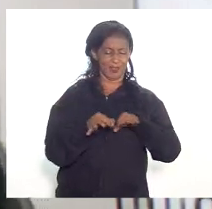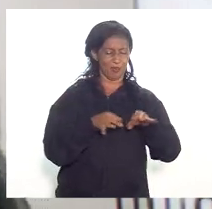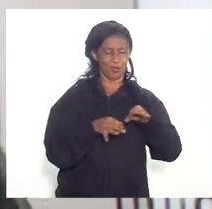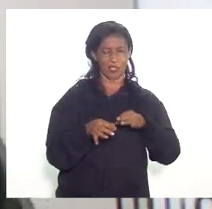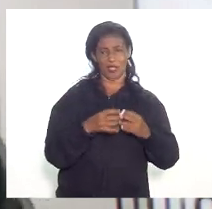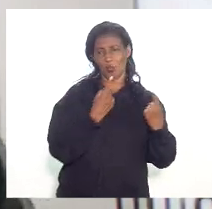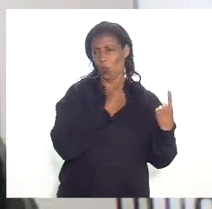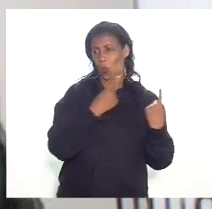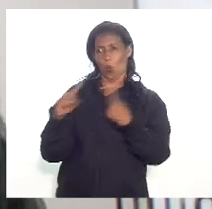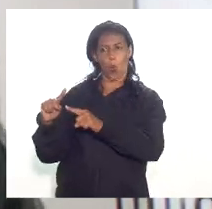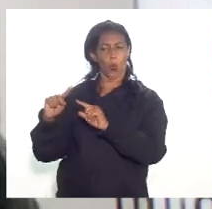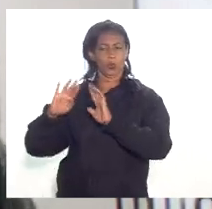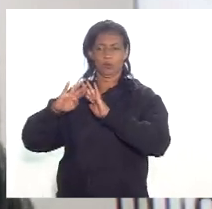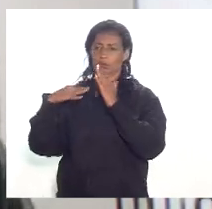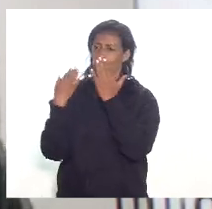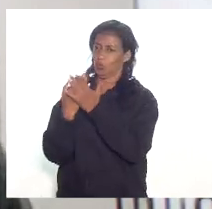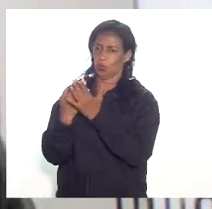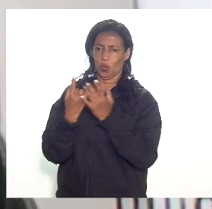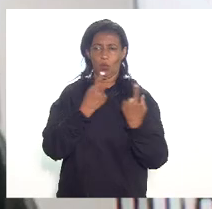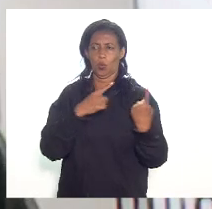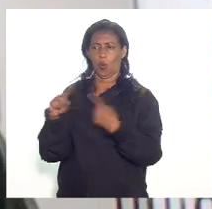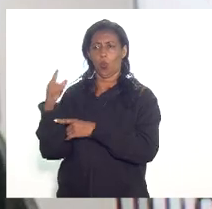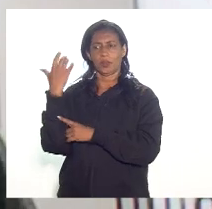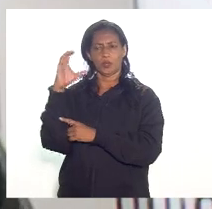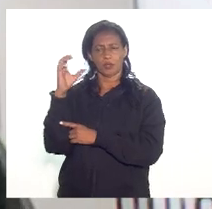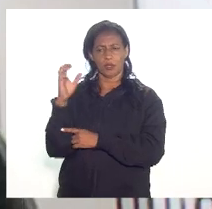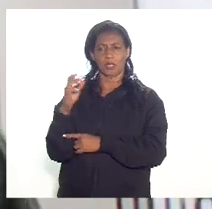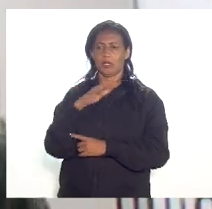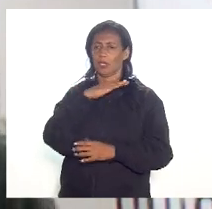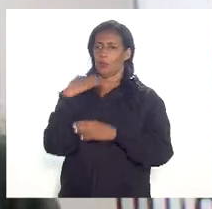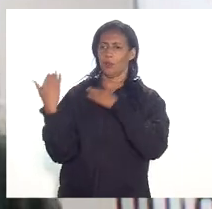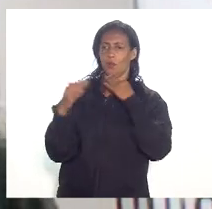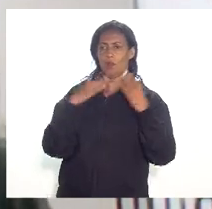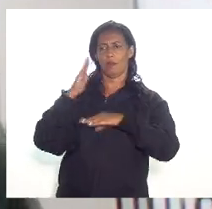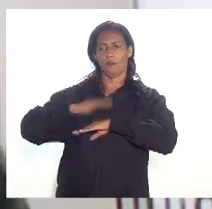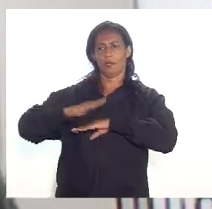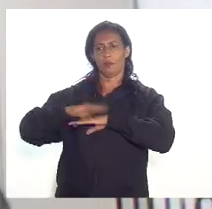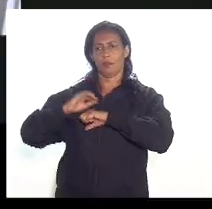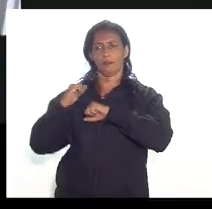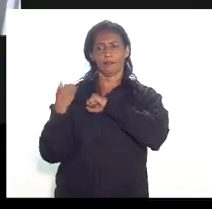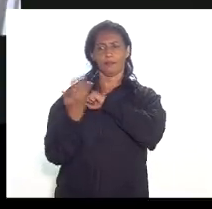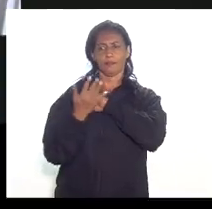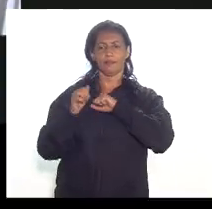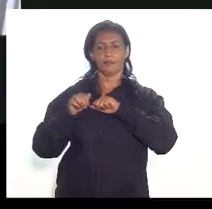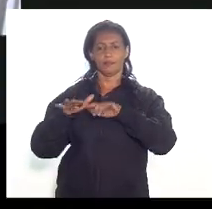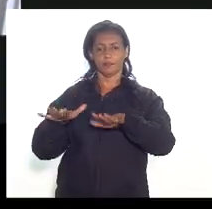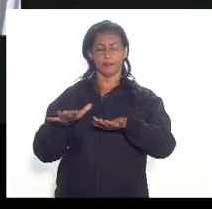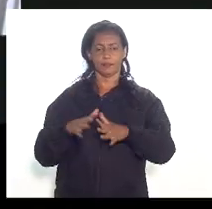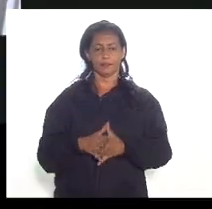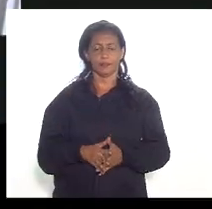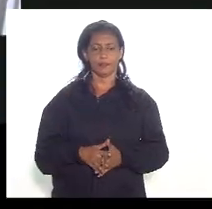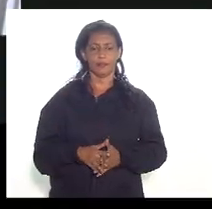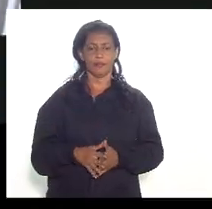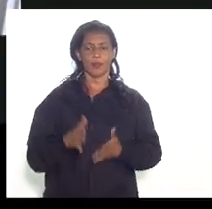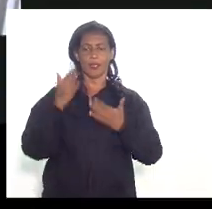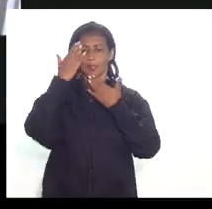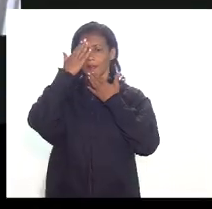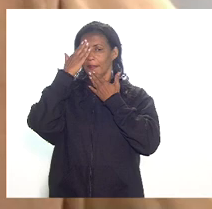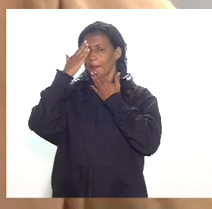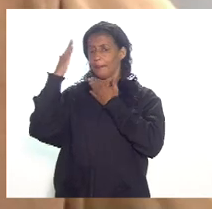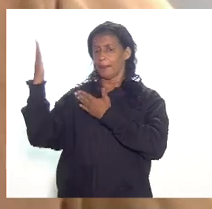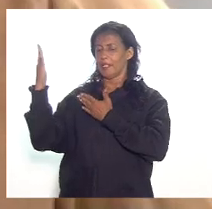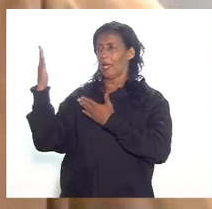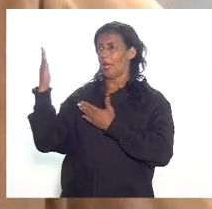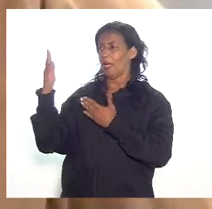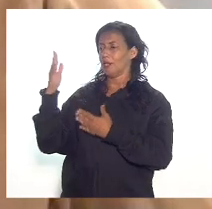as escolas que ataca a ciência que está nos levando a morte cada vez mais nessa pandemia obrigada obrigada deputado deputado